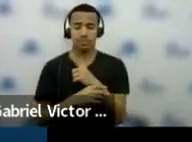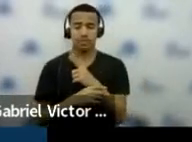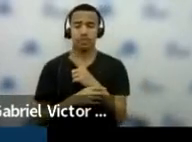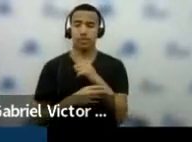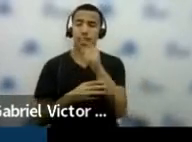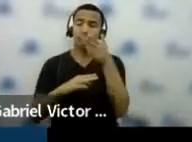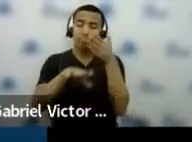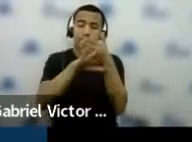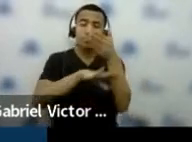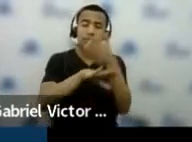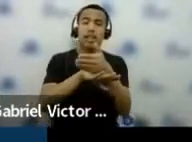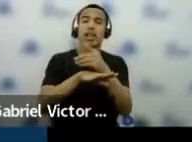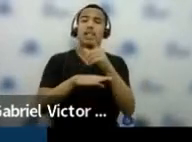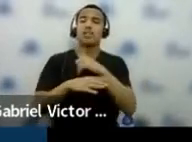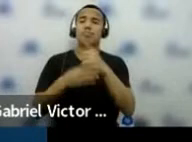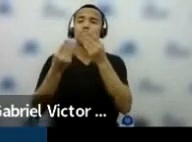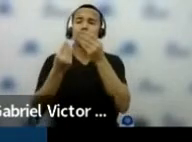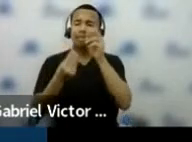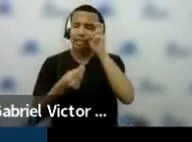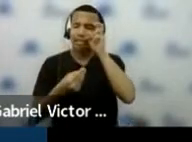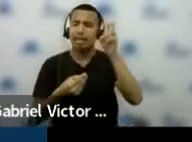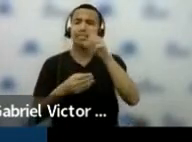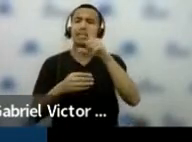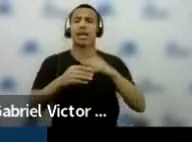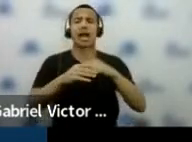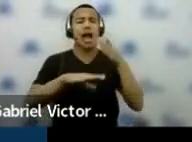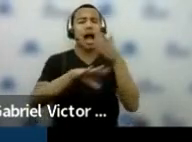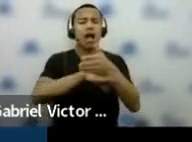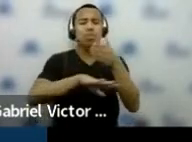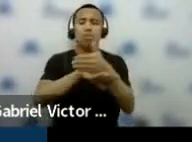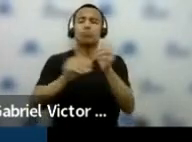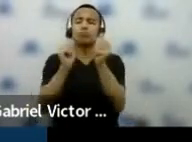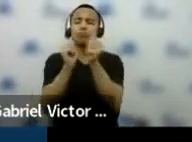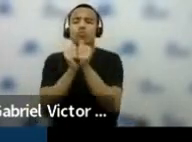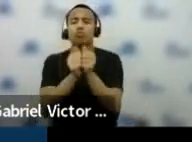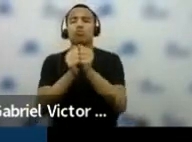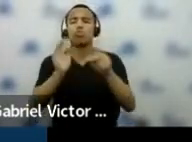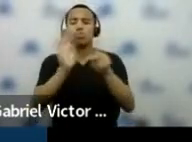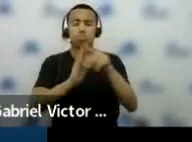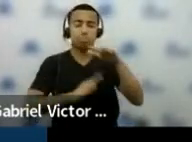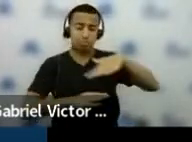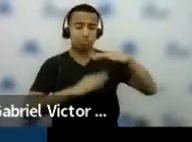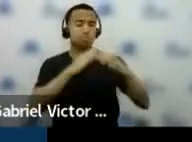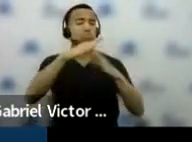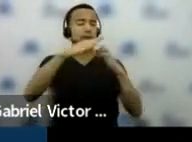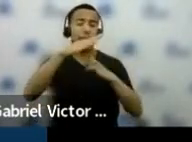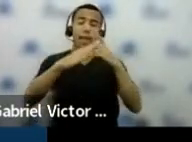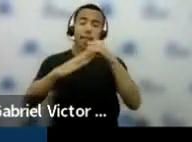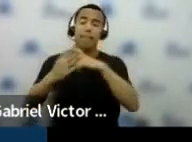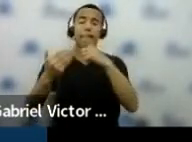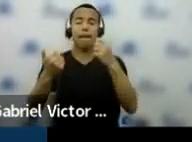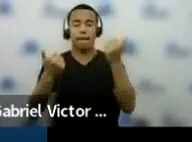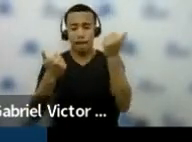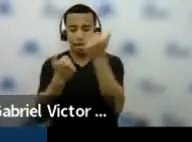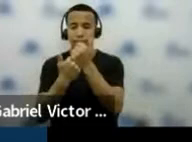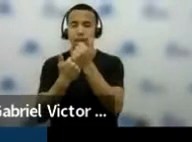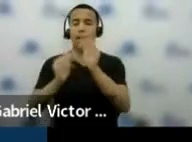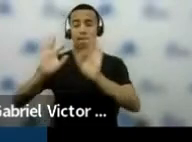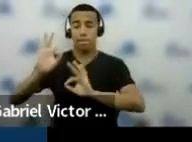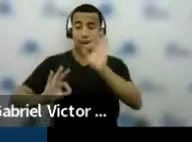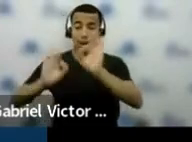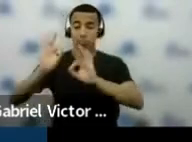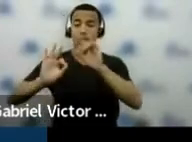elas trazem inteligência para a atuação conjunta da Embrapi, e elas apoiam a estruturação de projetos